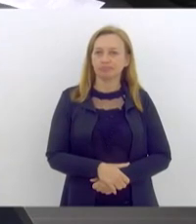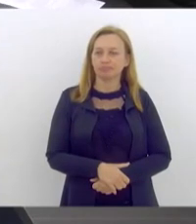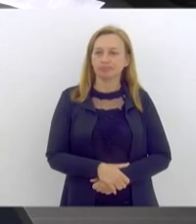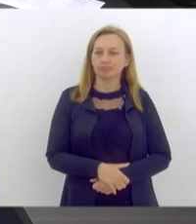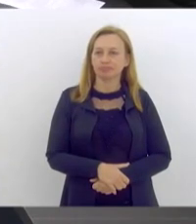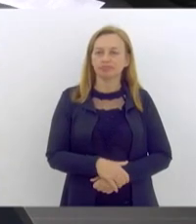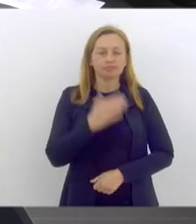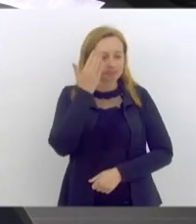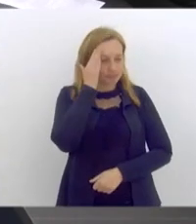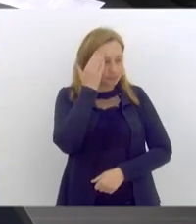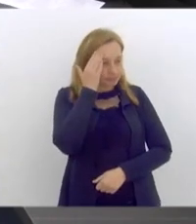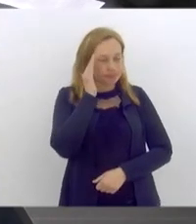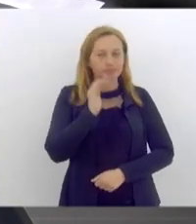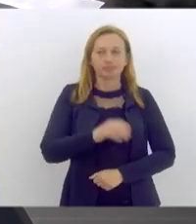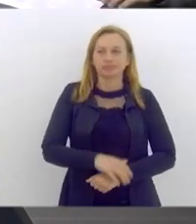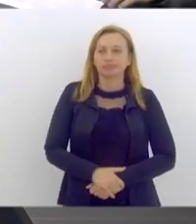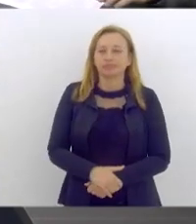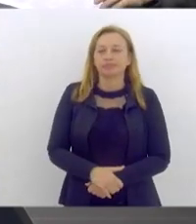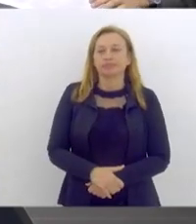eu entendi